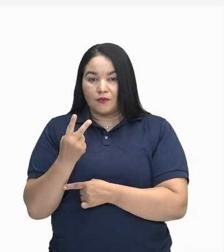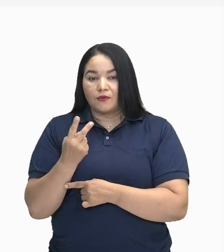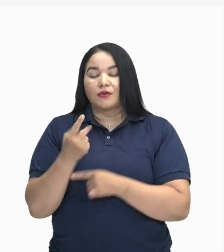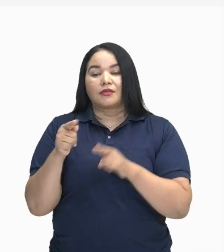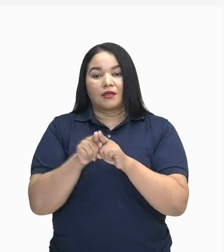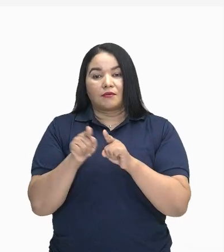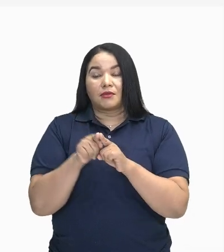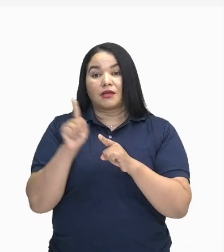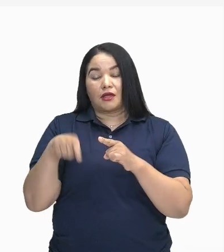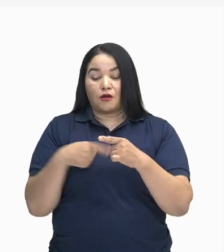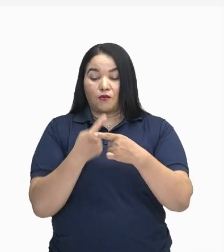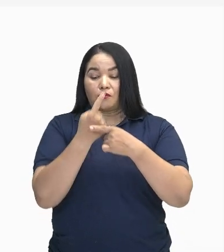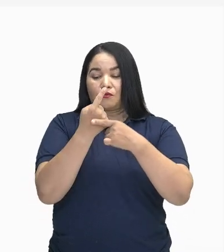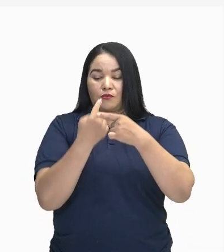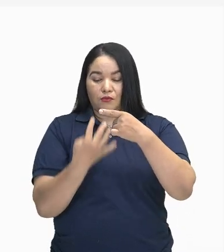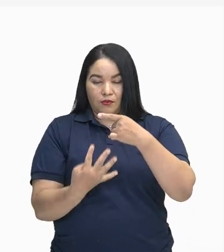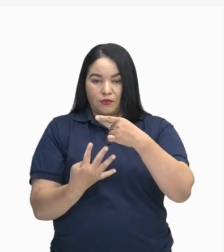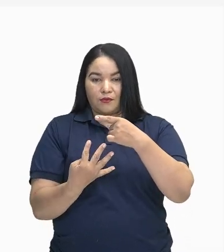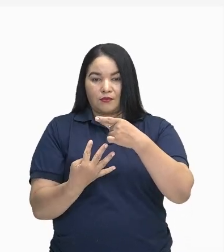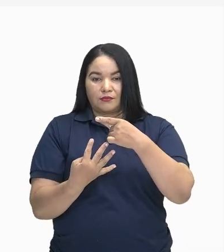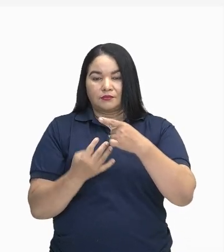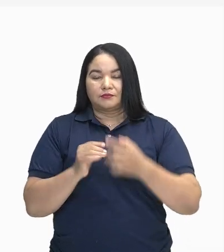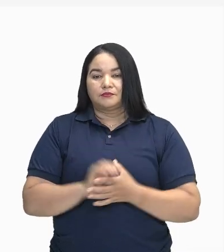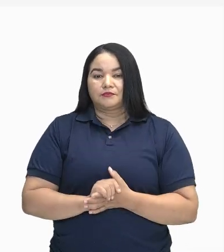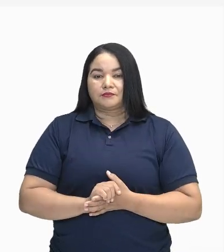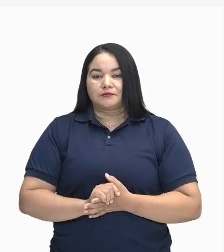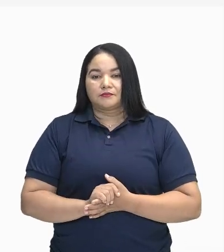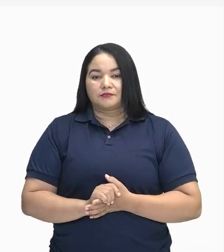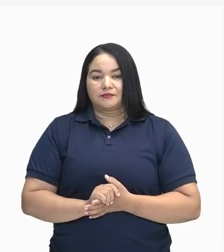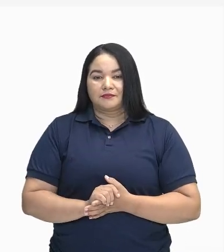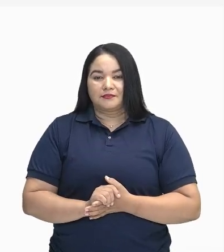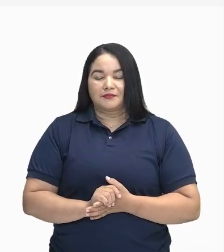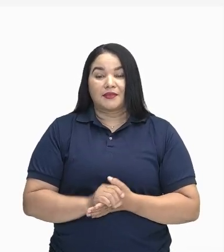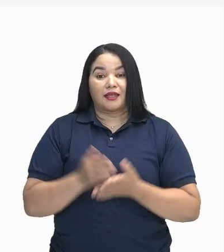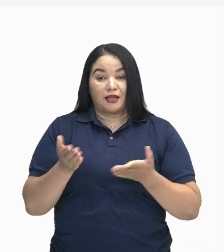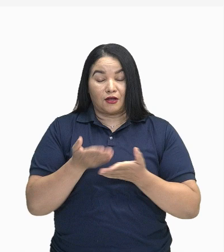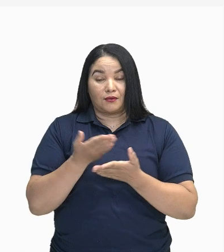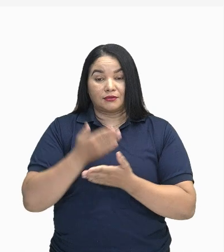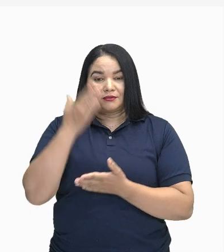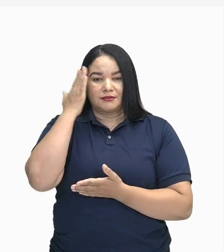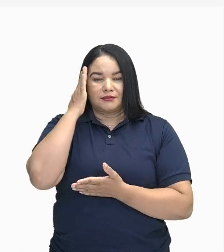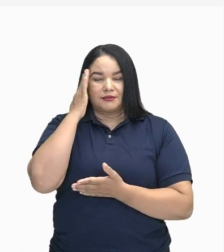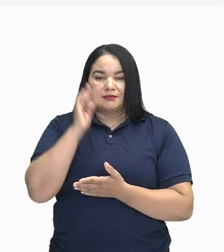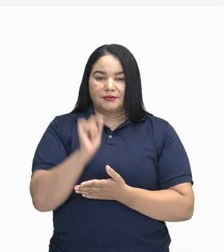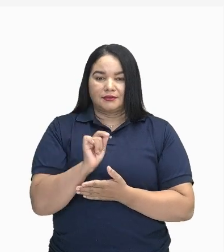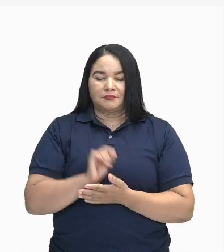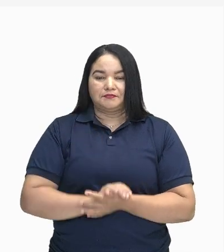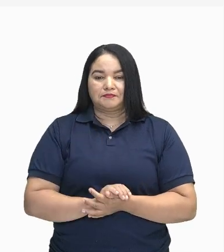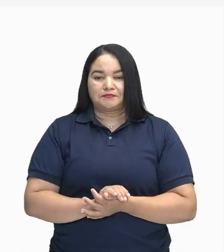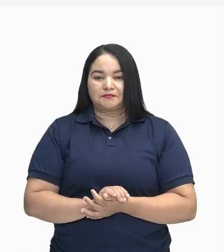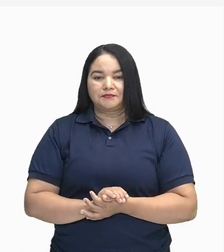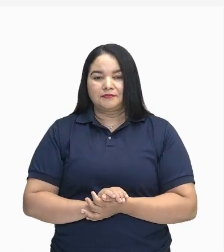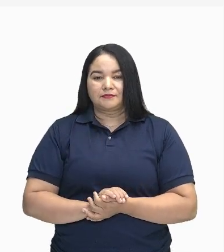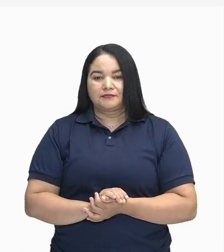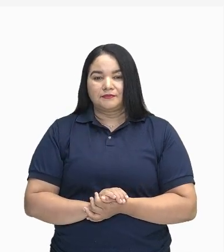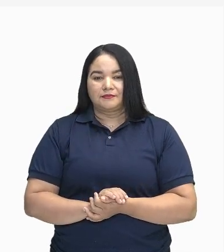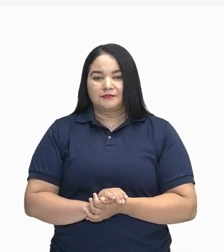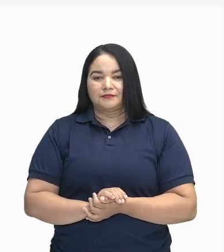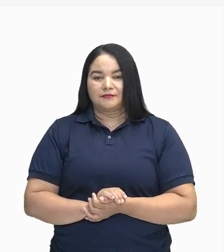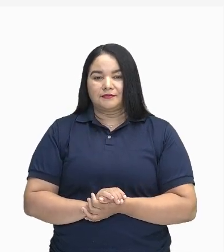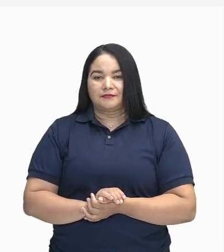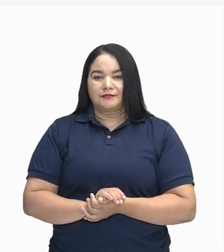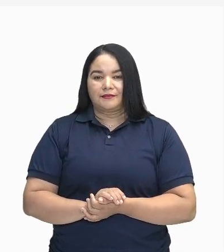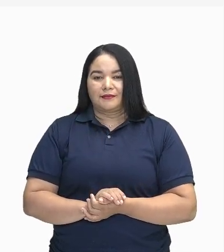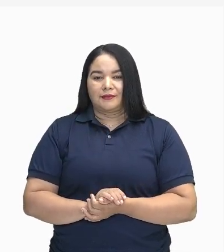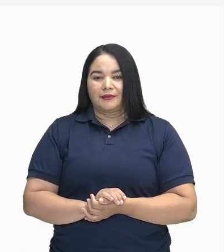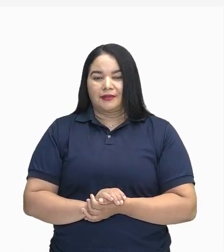é 1/4, né? E aí nós sabemos... Bom, mas qual é o significado, né? Que isso